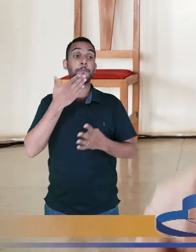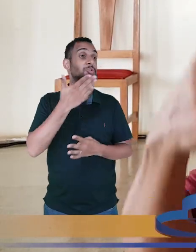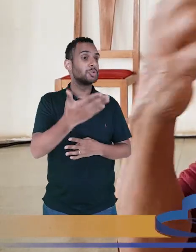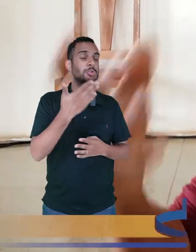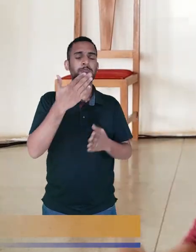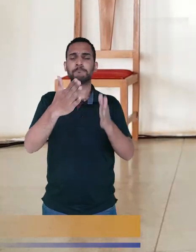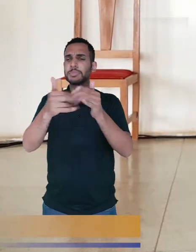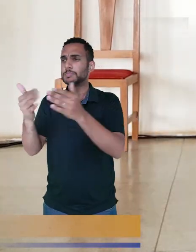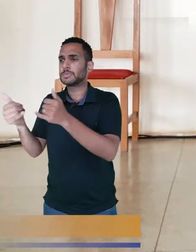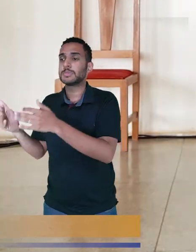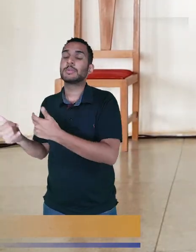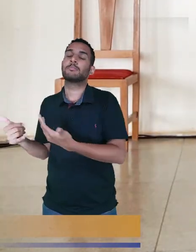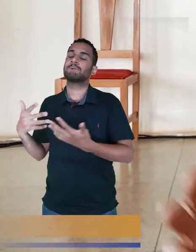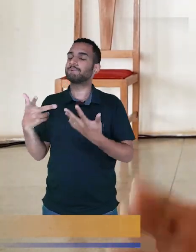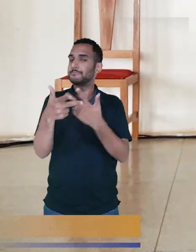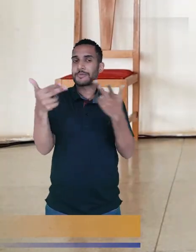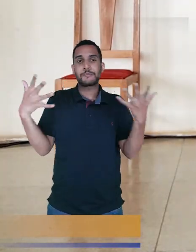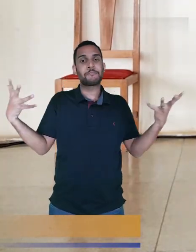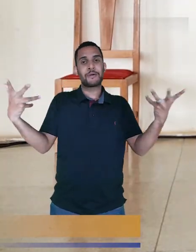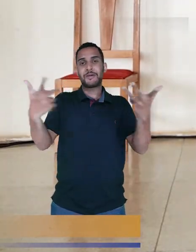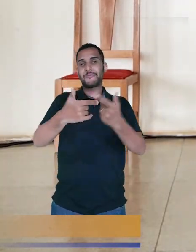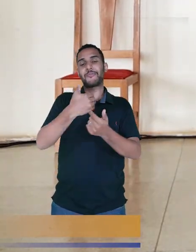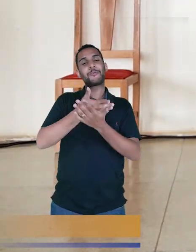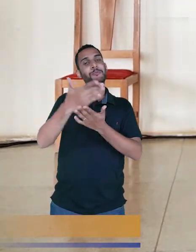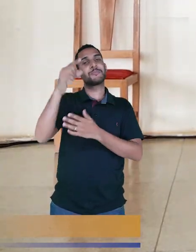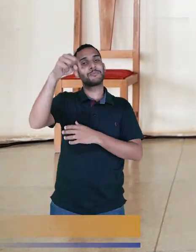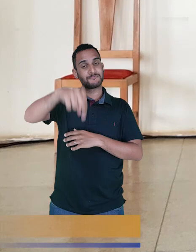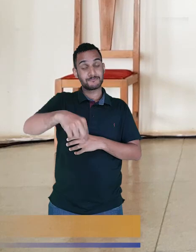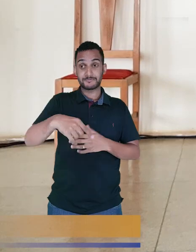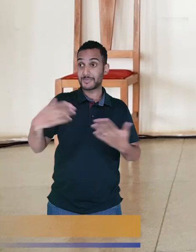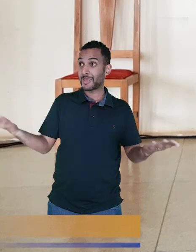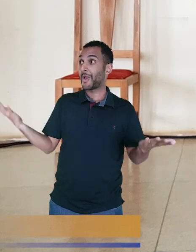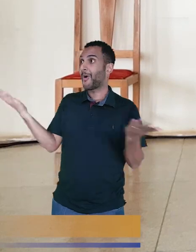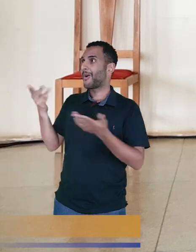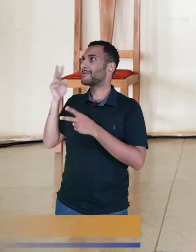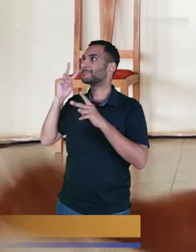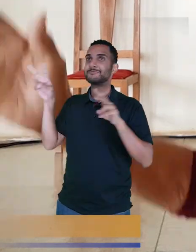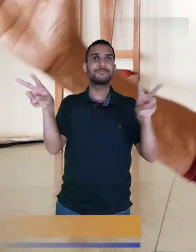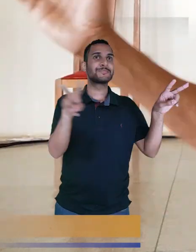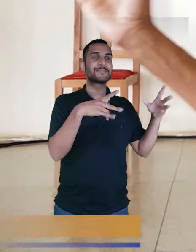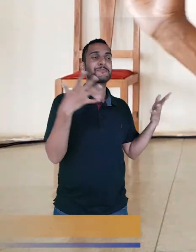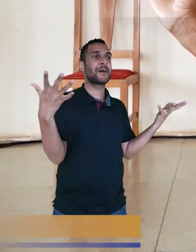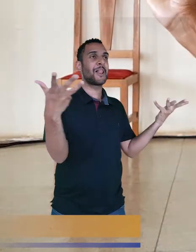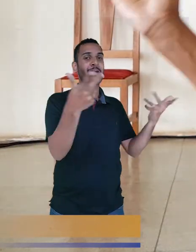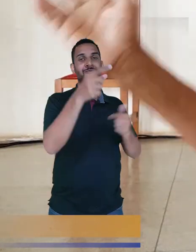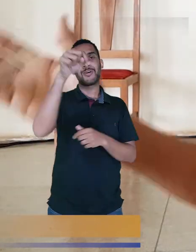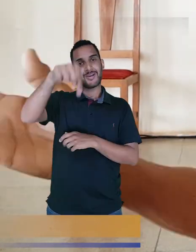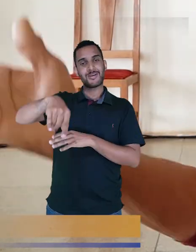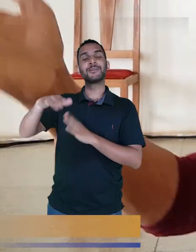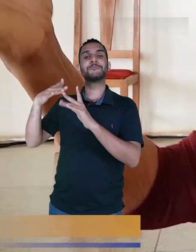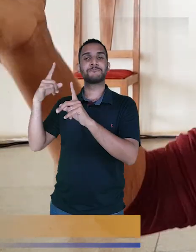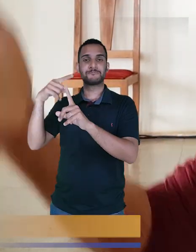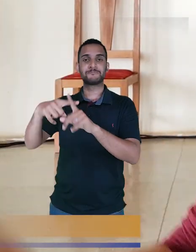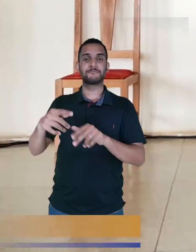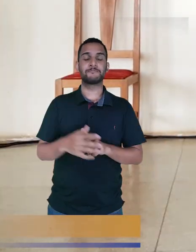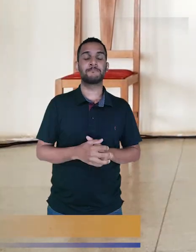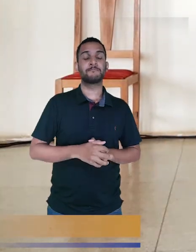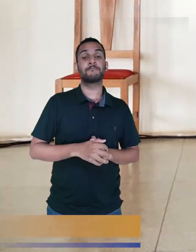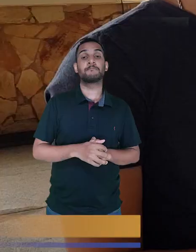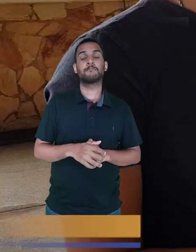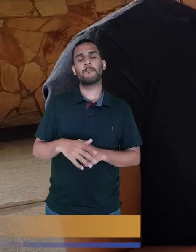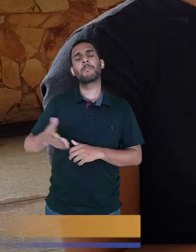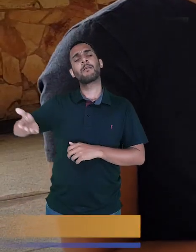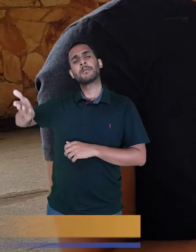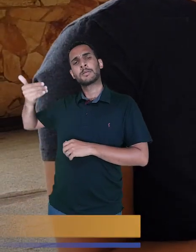gente fazia, pedia, então aquela coisa maravilhosa o início dessa comunidade. E tá aí essa coisa linda que é essa igreja maravilhosa,